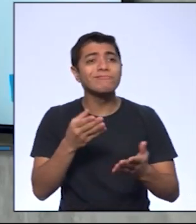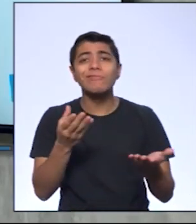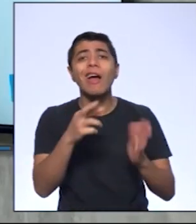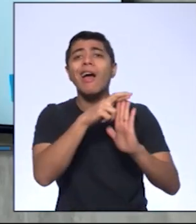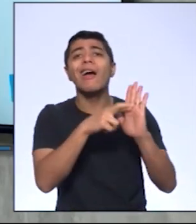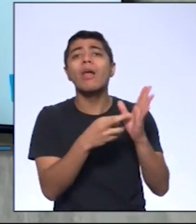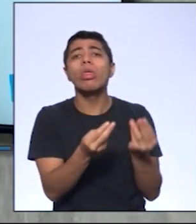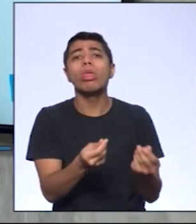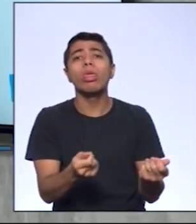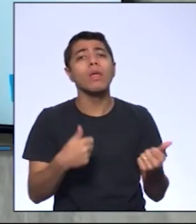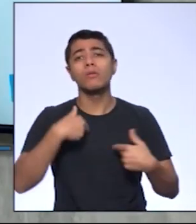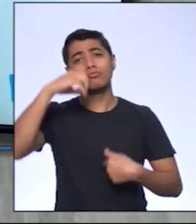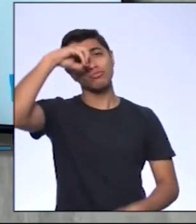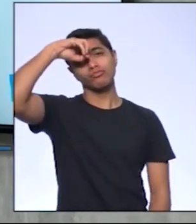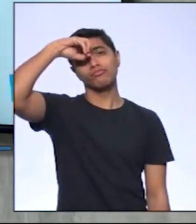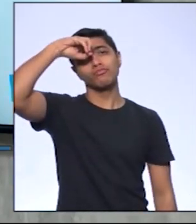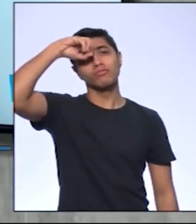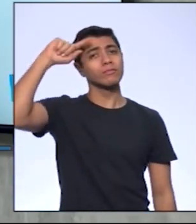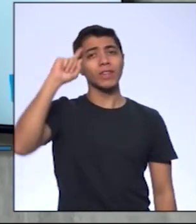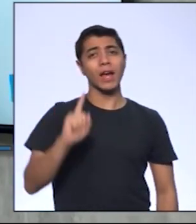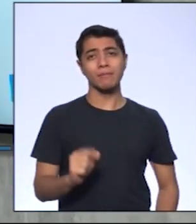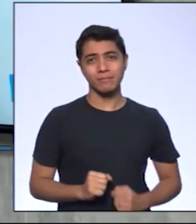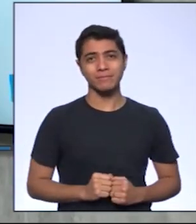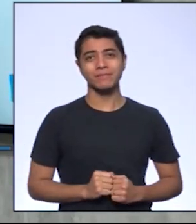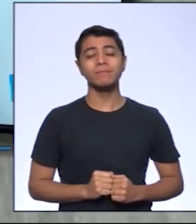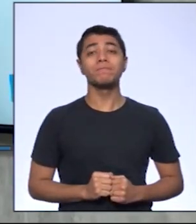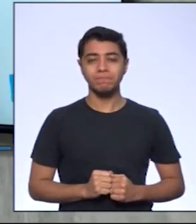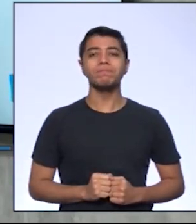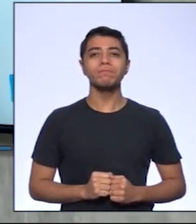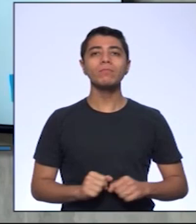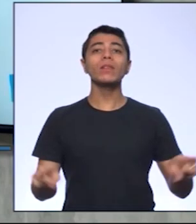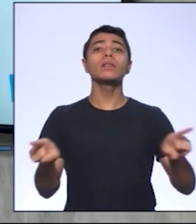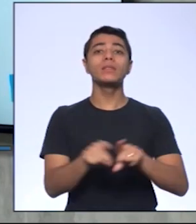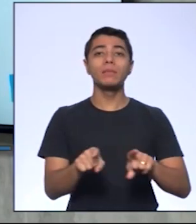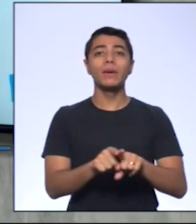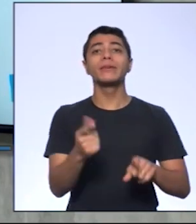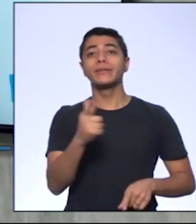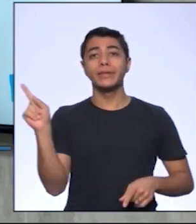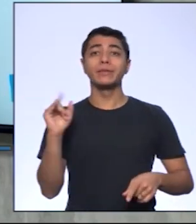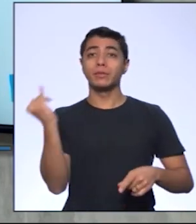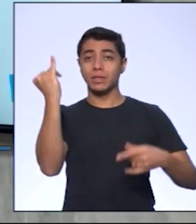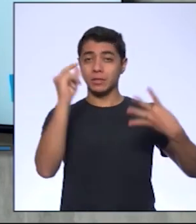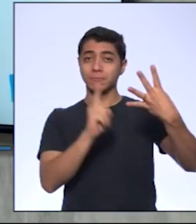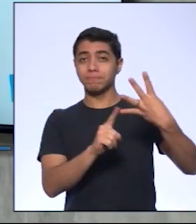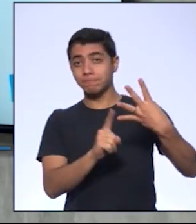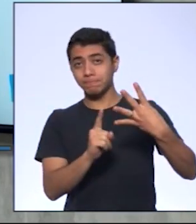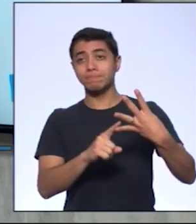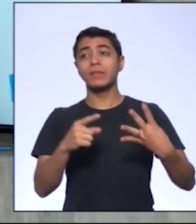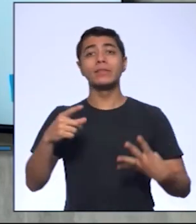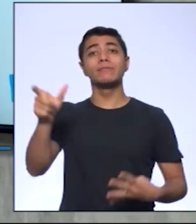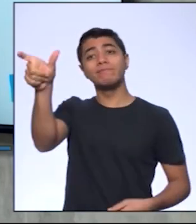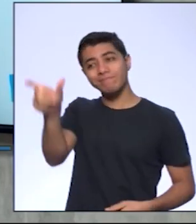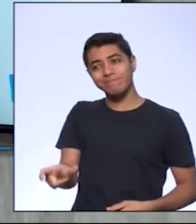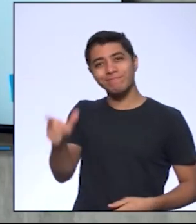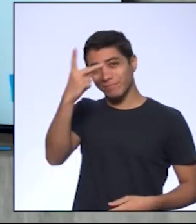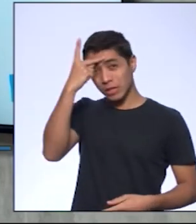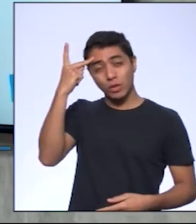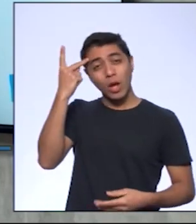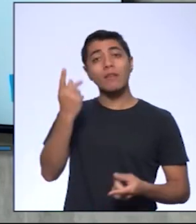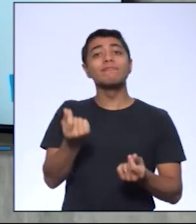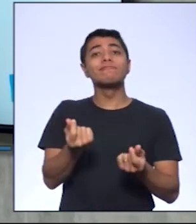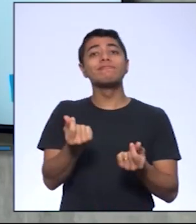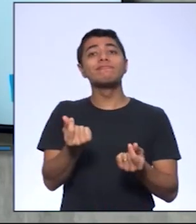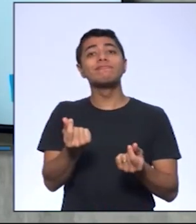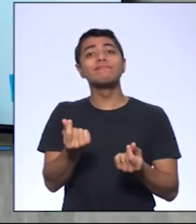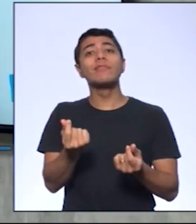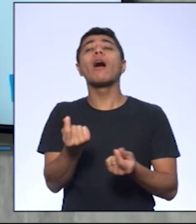econômicas de um sujeito garantem que esse sujeito fique ou não na escola. Escolha a escola. Compreende? Então,